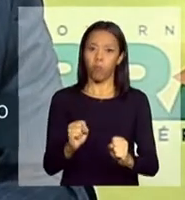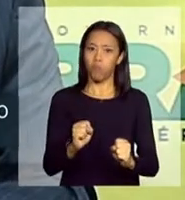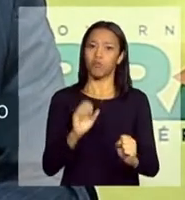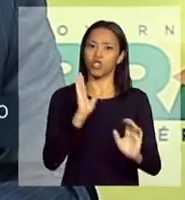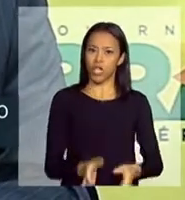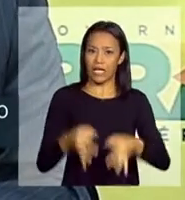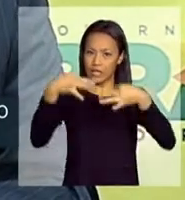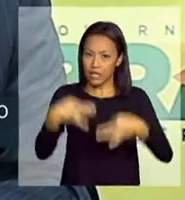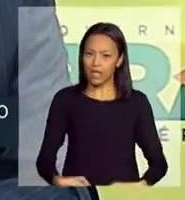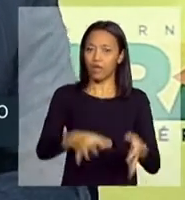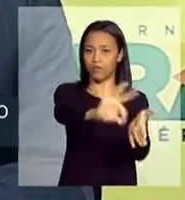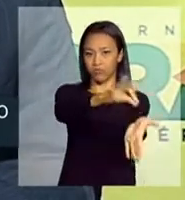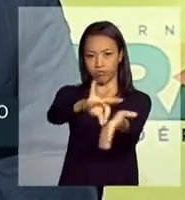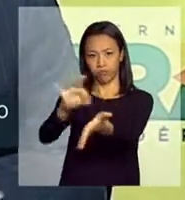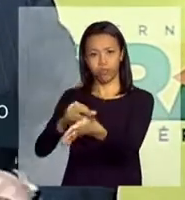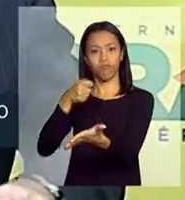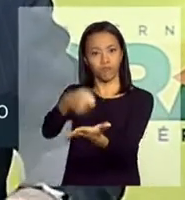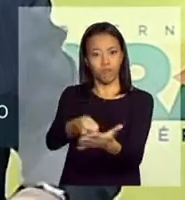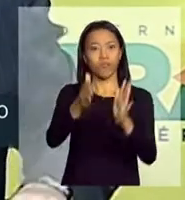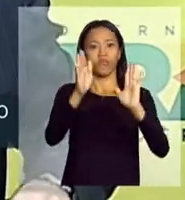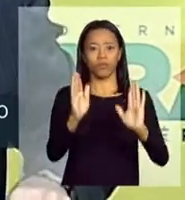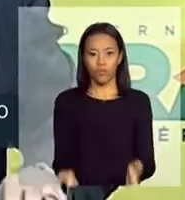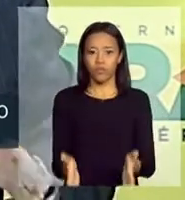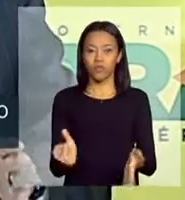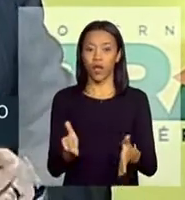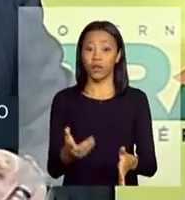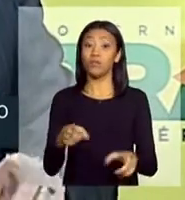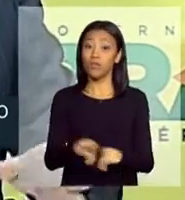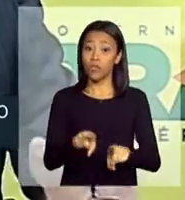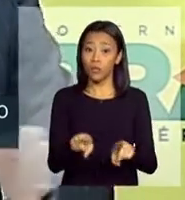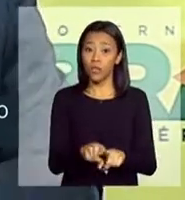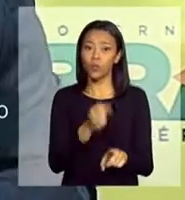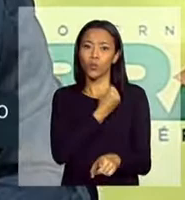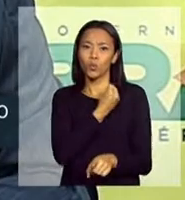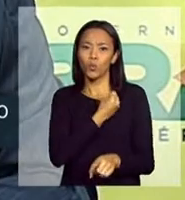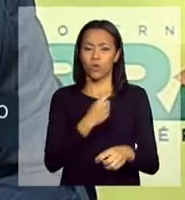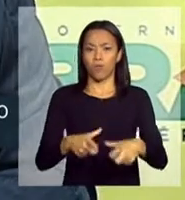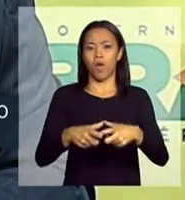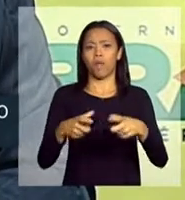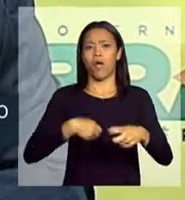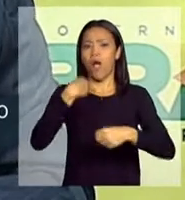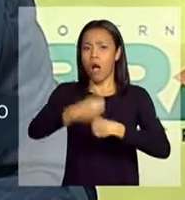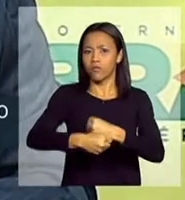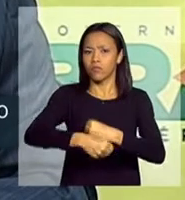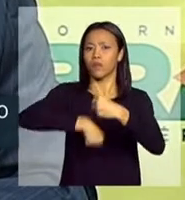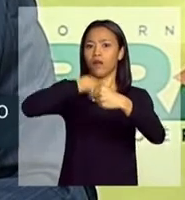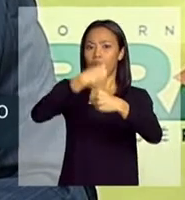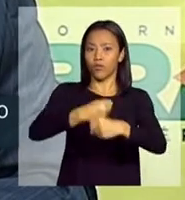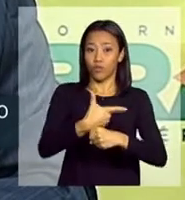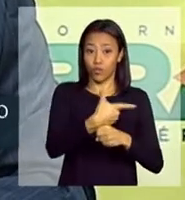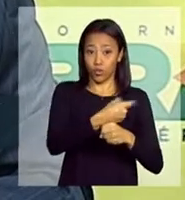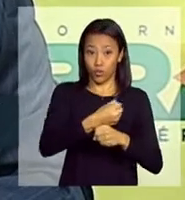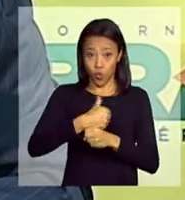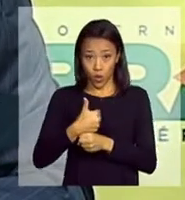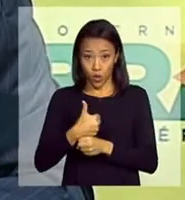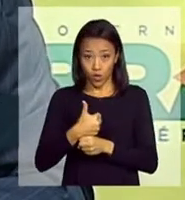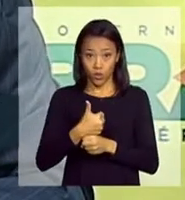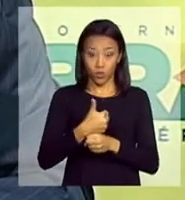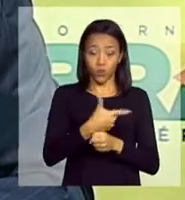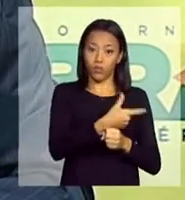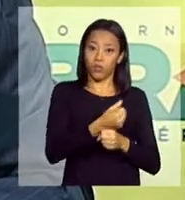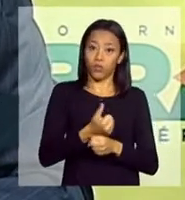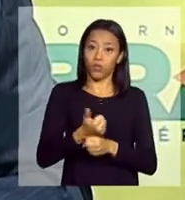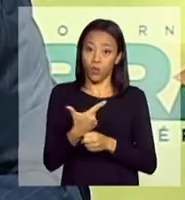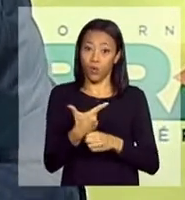confirmação e como teve o maior crescimento de todos os anos de 2011 para 2012